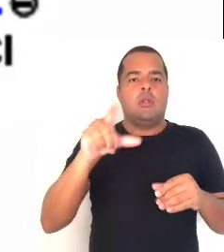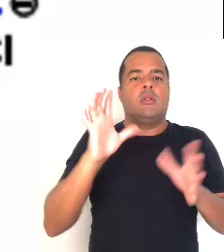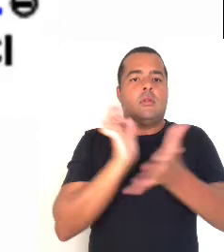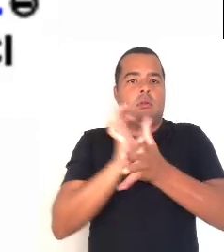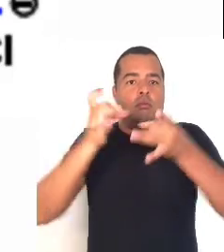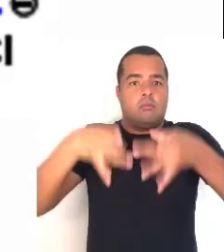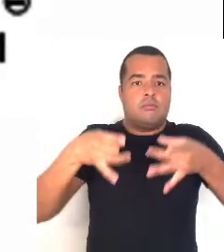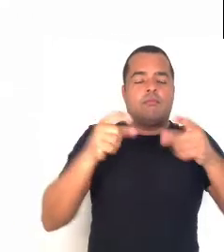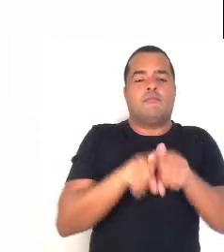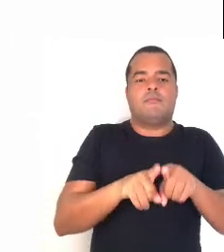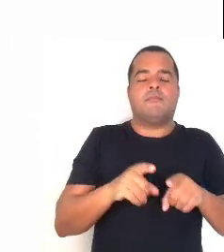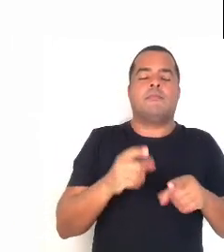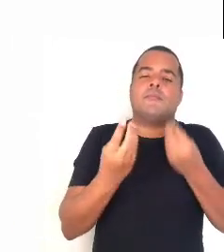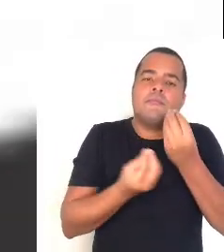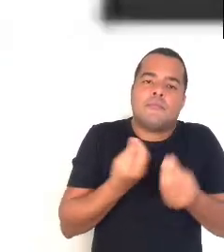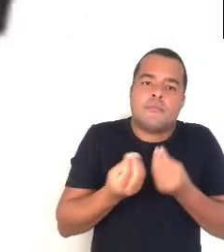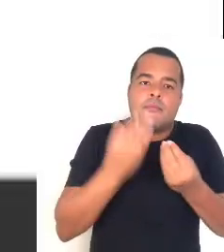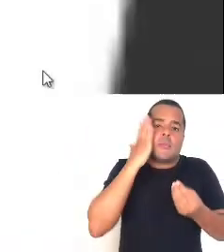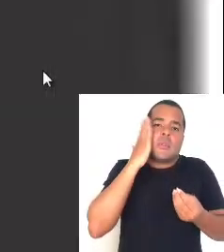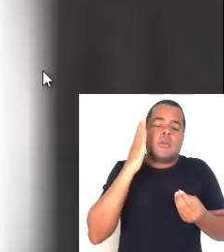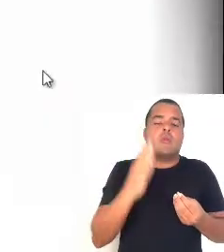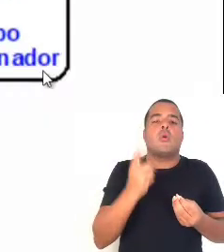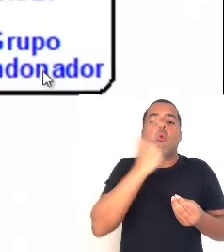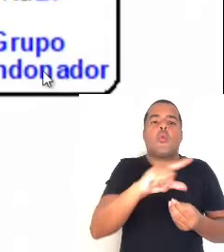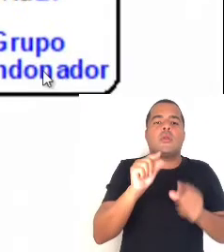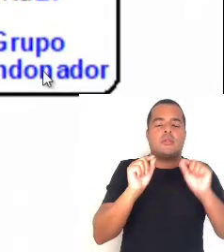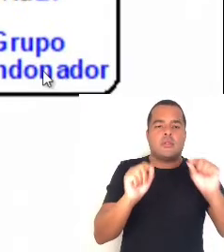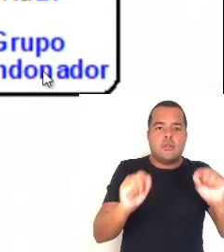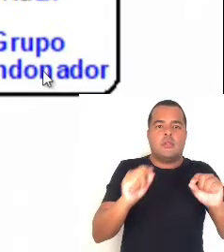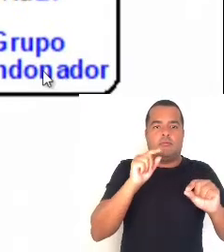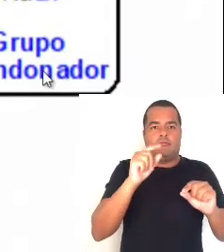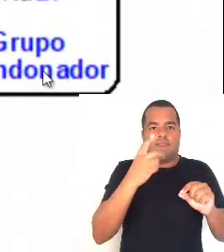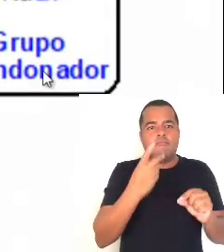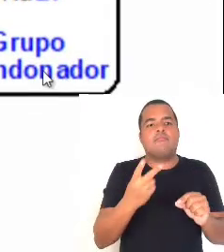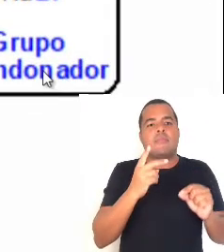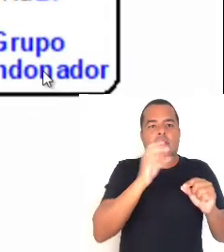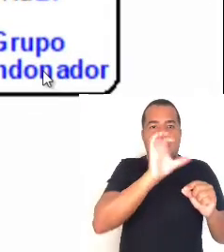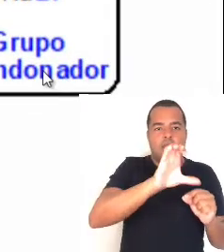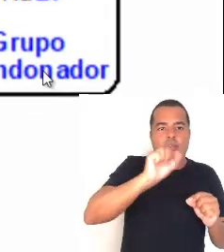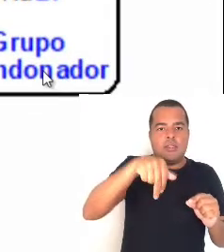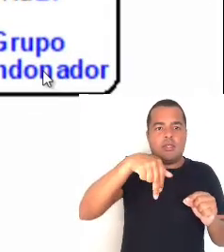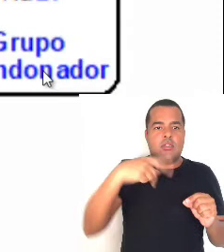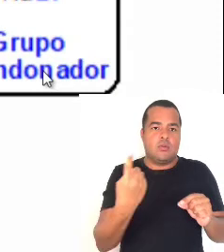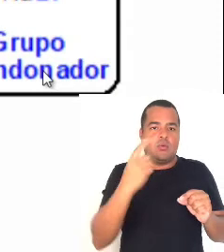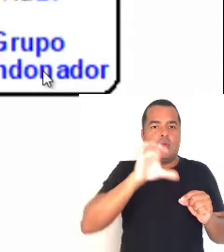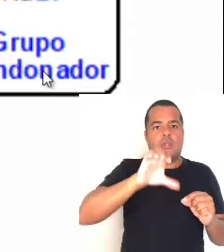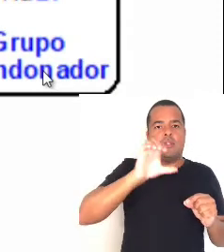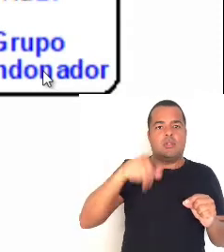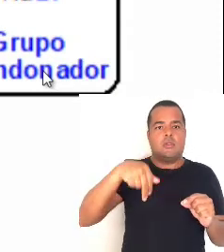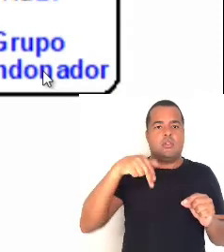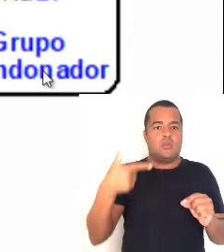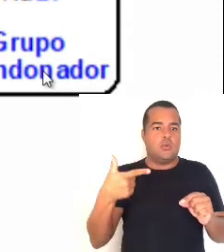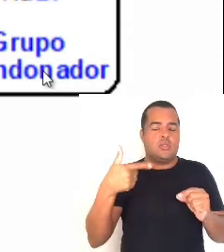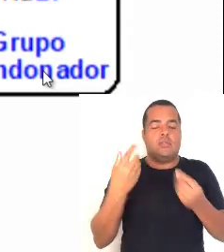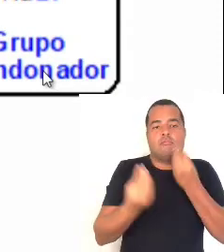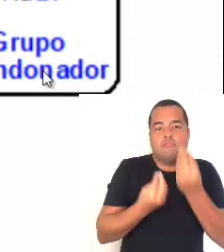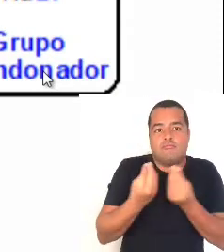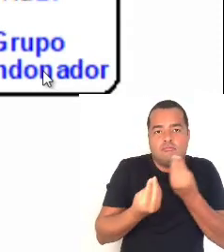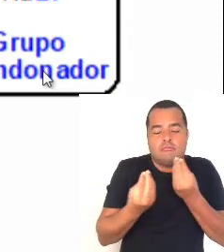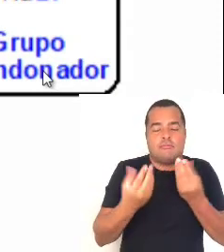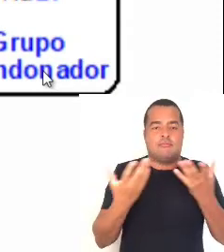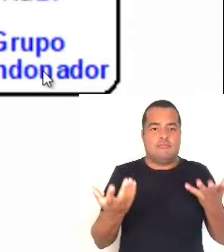e o Cl como grupo abandonador. E aí, como é que a gente consegue definir uma reação SN1 ou